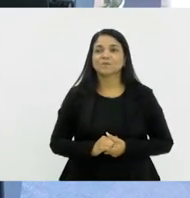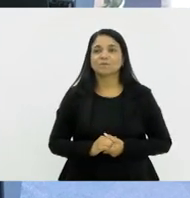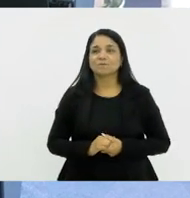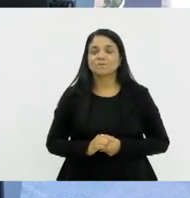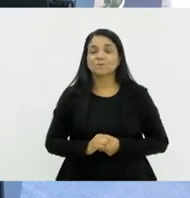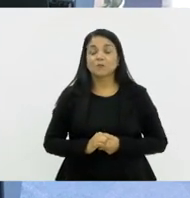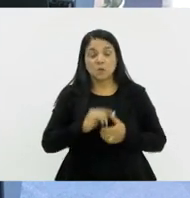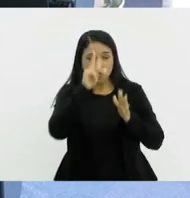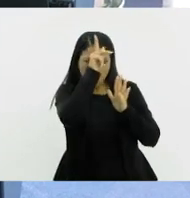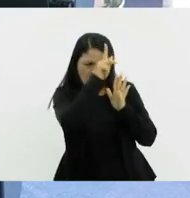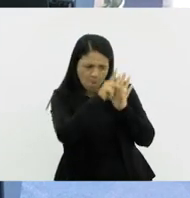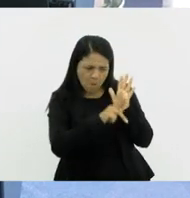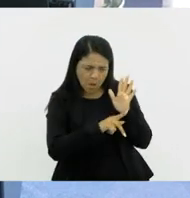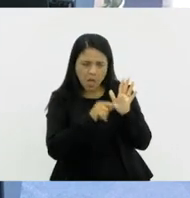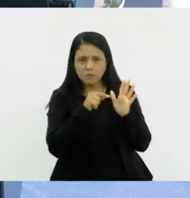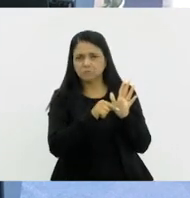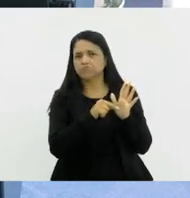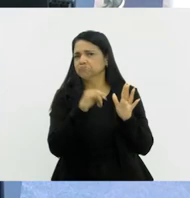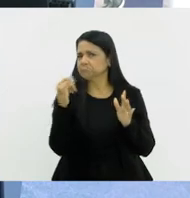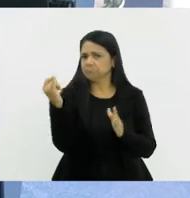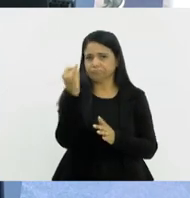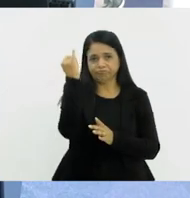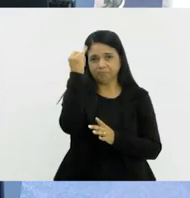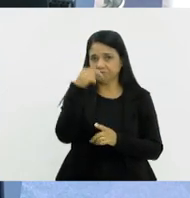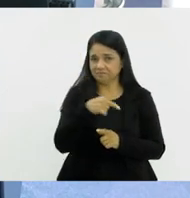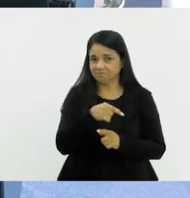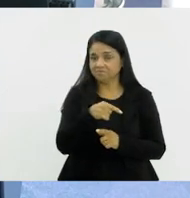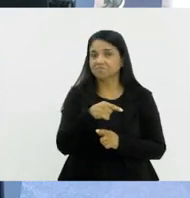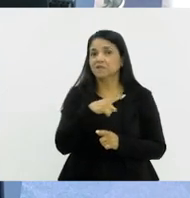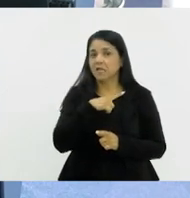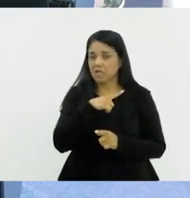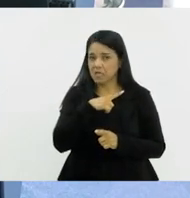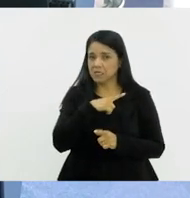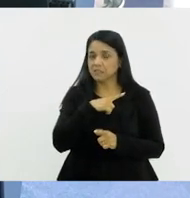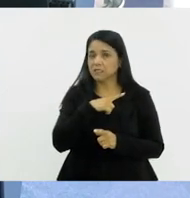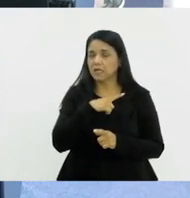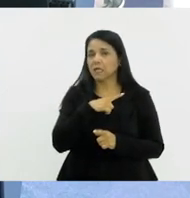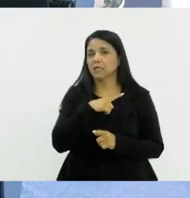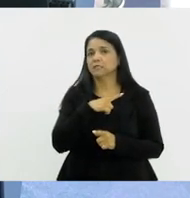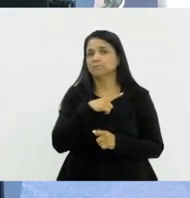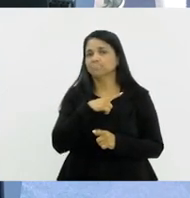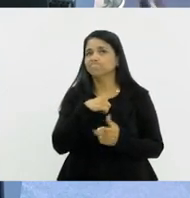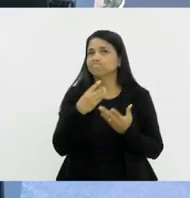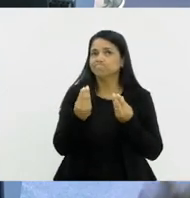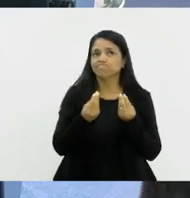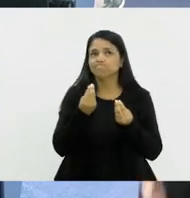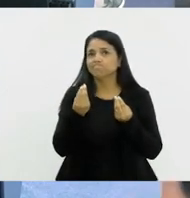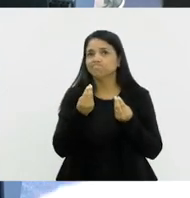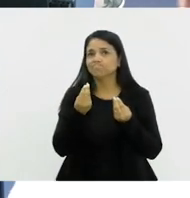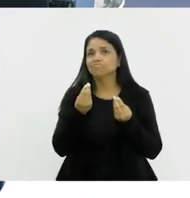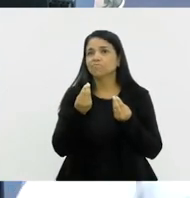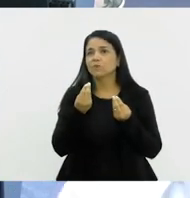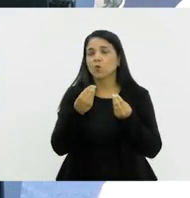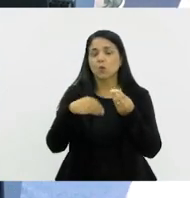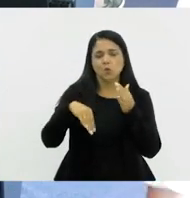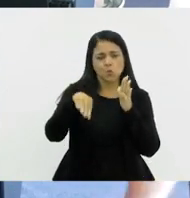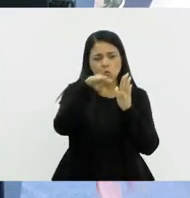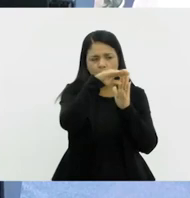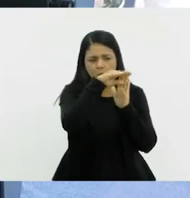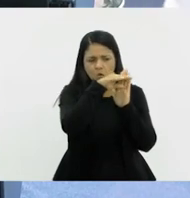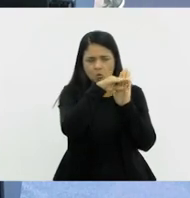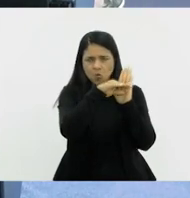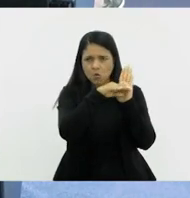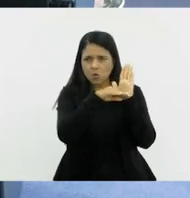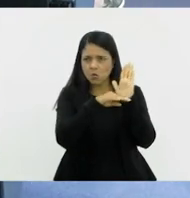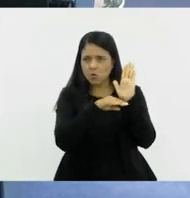mediante um plano dessa dimensão, eu imagino que ele tem um faseamento, isto é, tem um cronograma, isso,